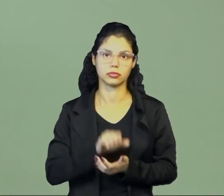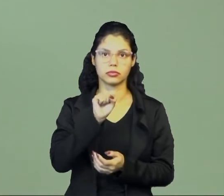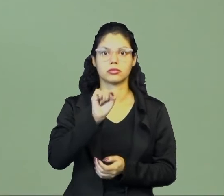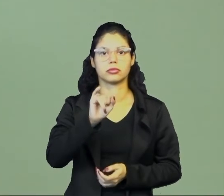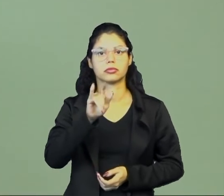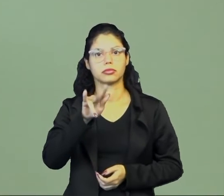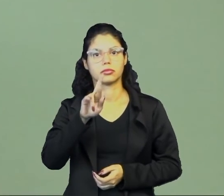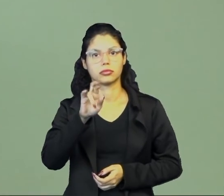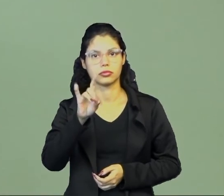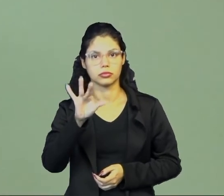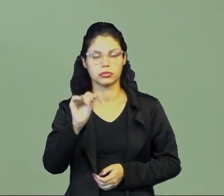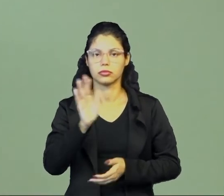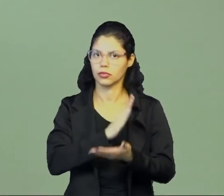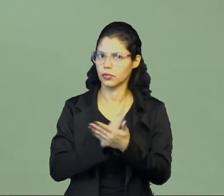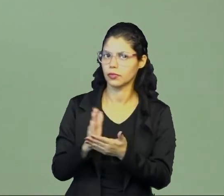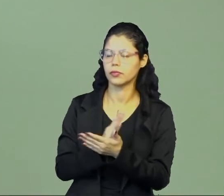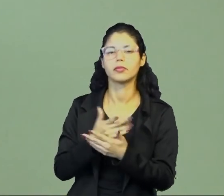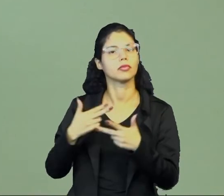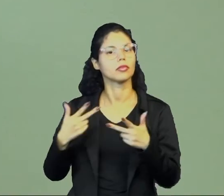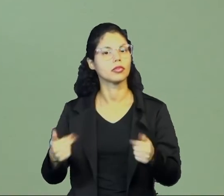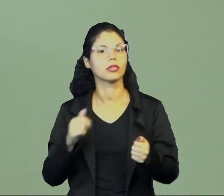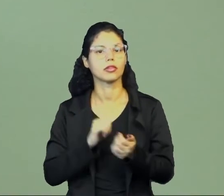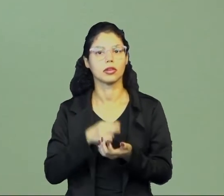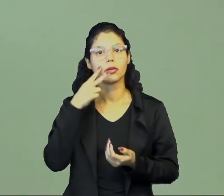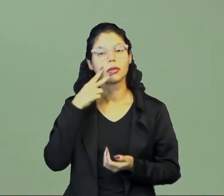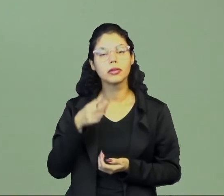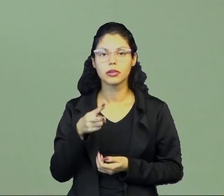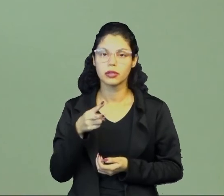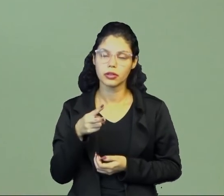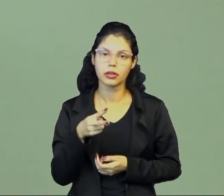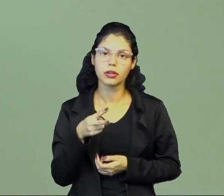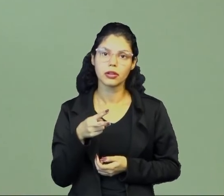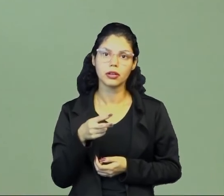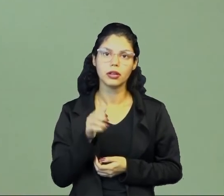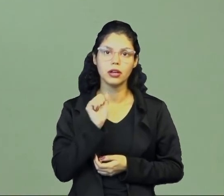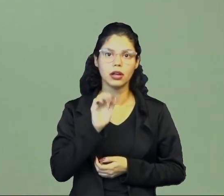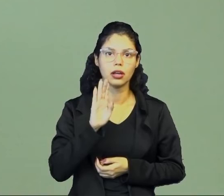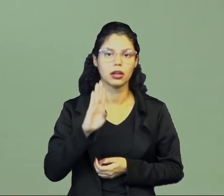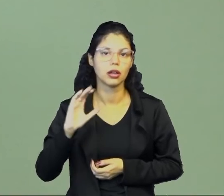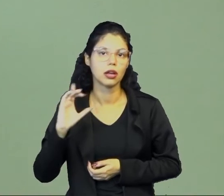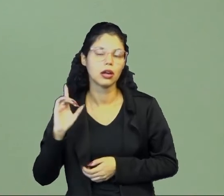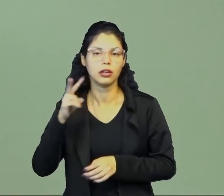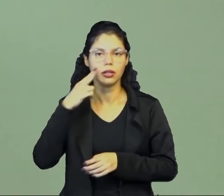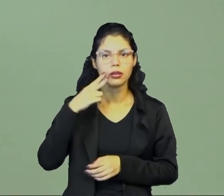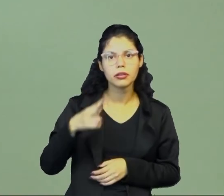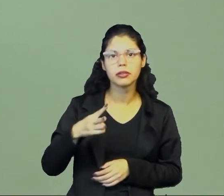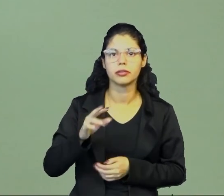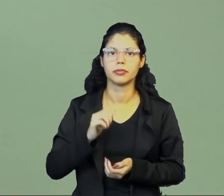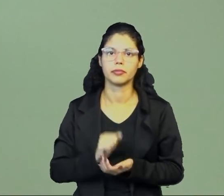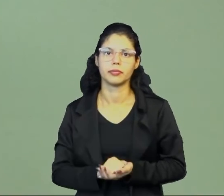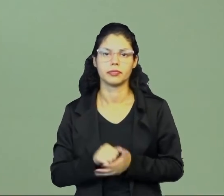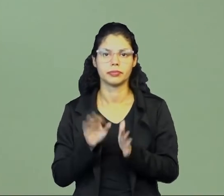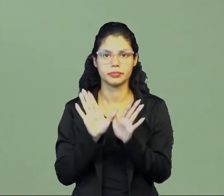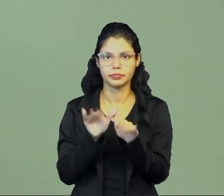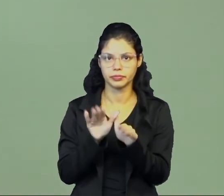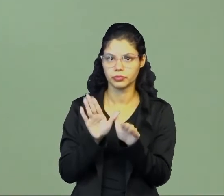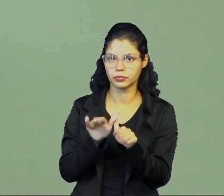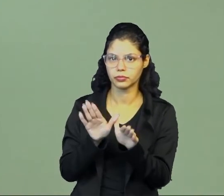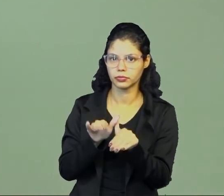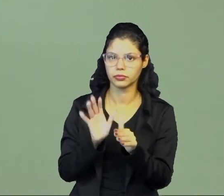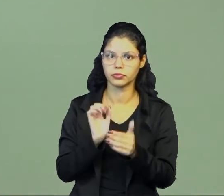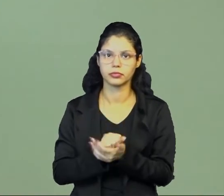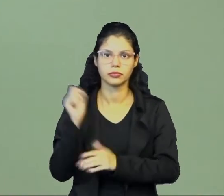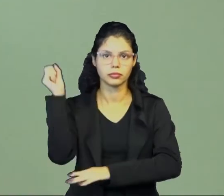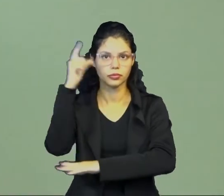que representam algum objeto. A gente viu ali no alfabeto hieroglífico, né, a gente tem lá pássaros, né, tem lá